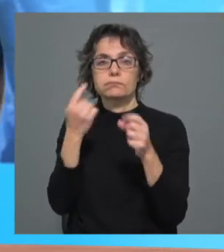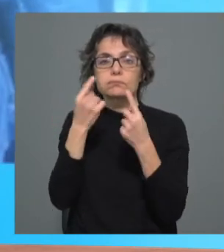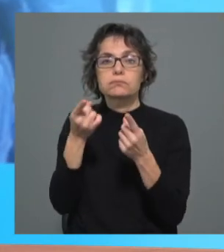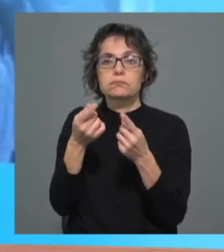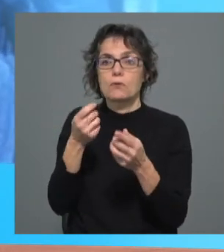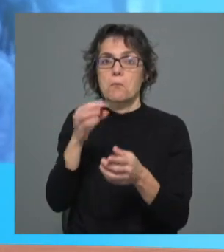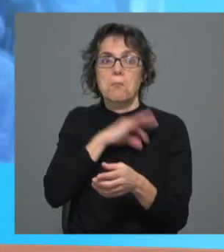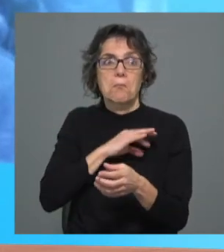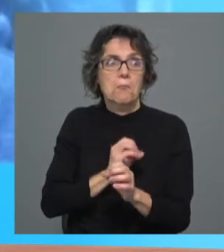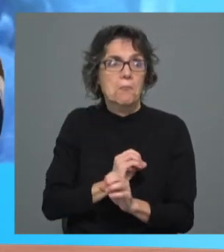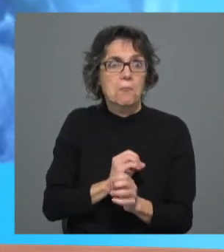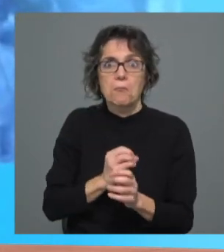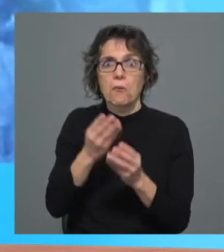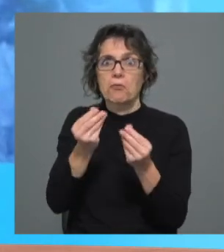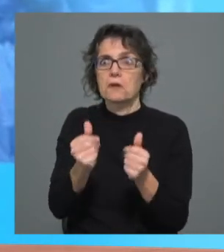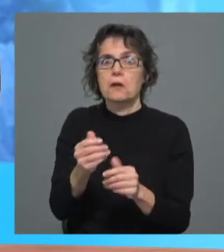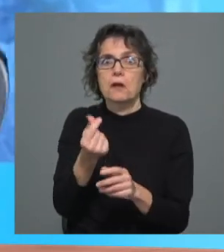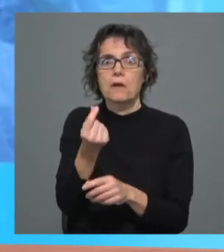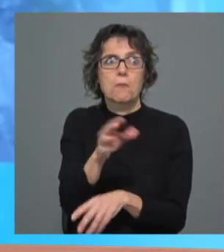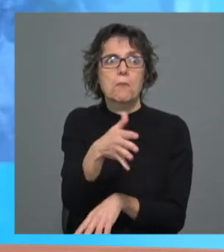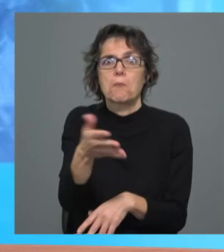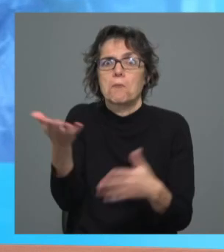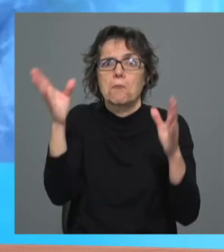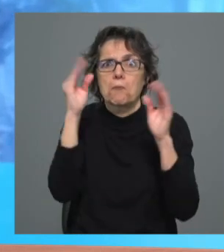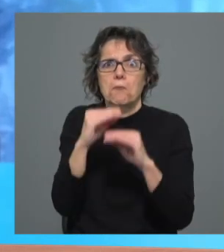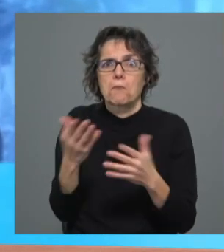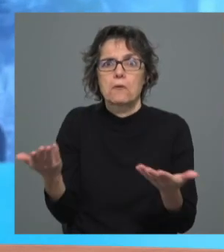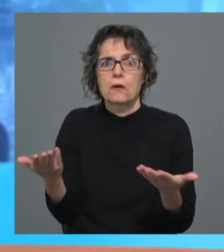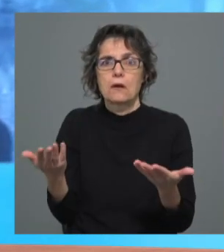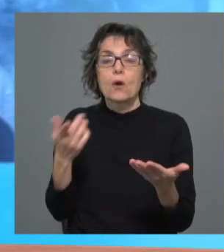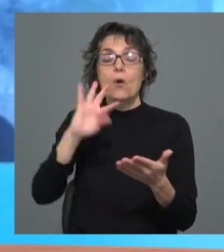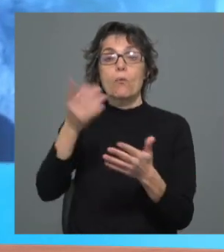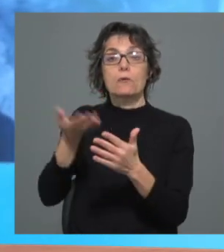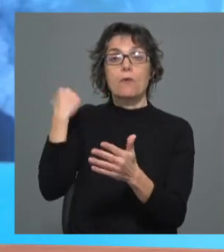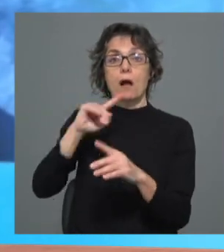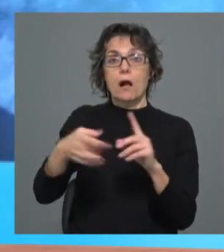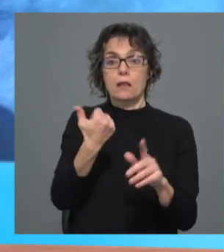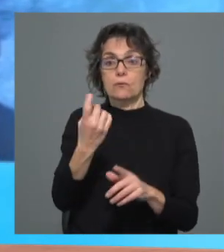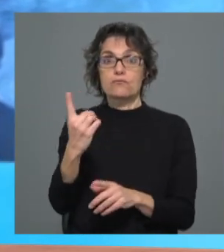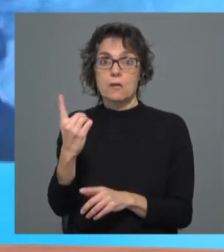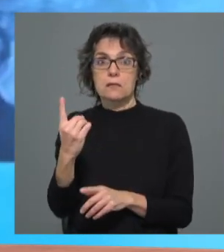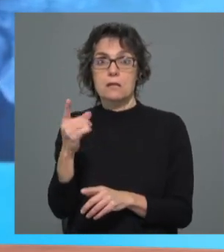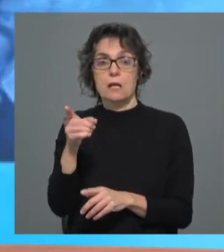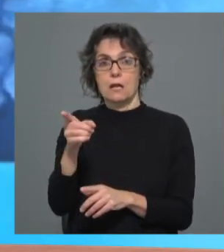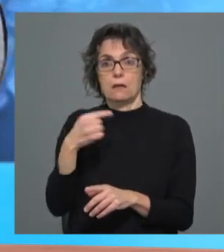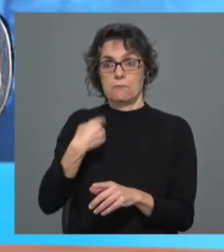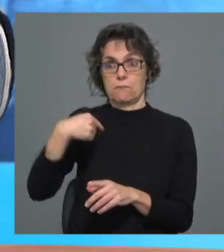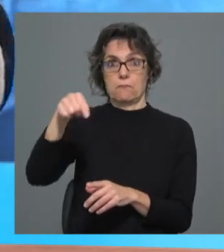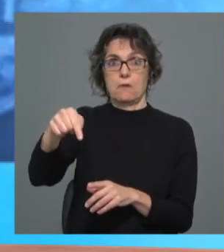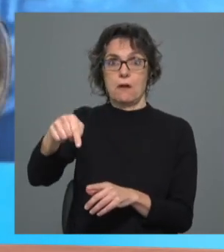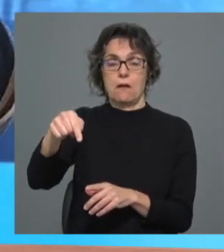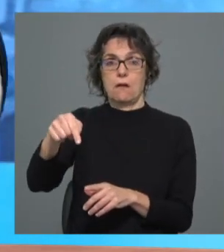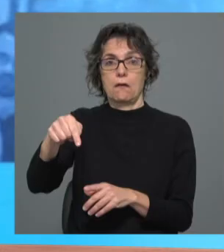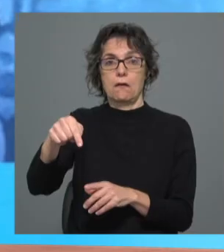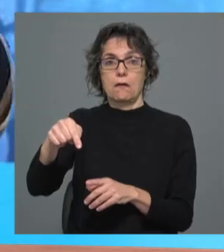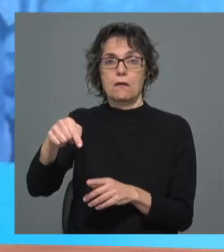dinheiro desaparece. Quando eu lá estive em 2016, o que se movia era o que